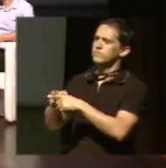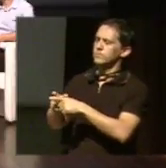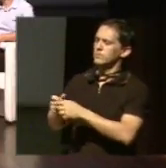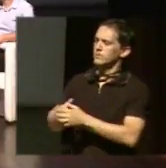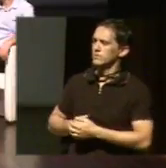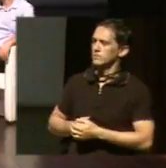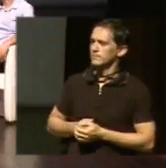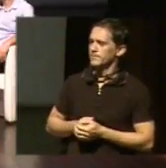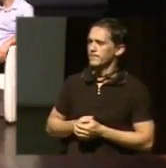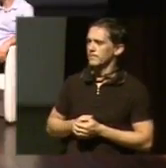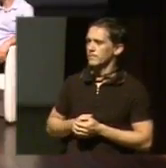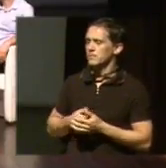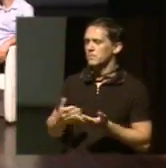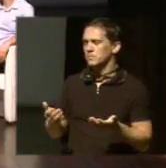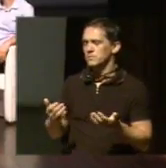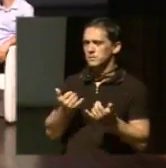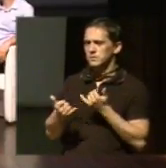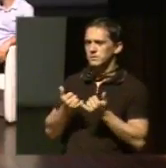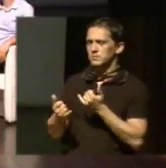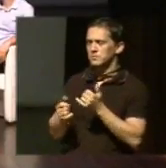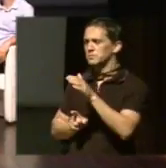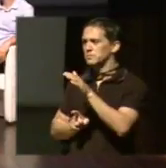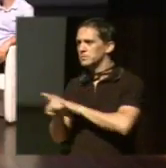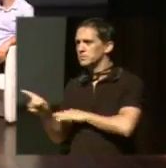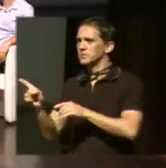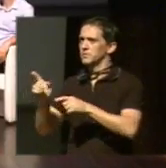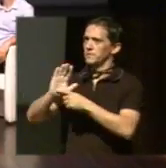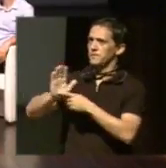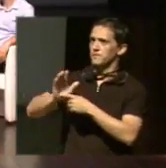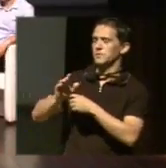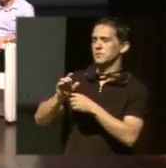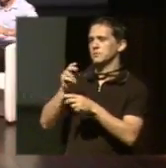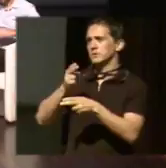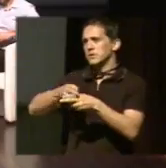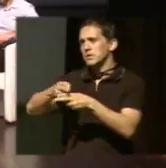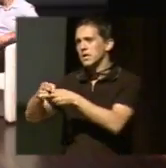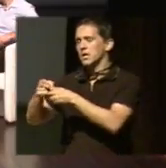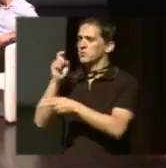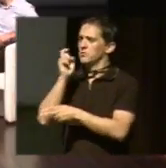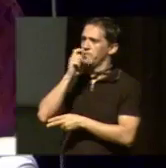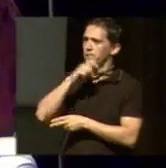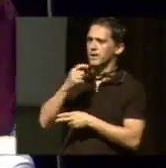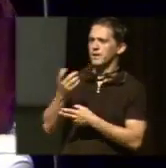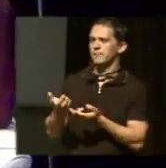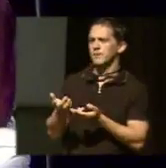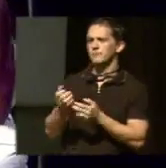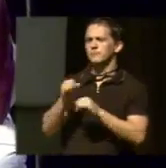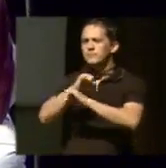falados os seriados, das novelas, dos filmes. E na publicidade?